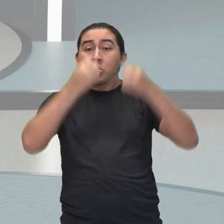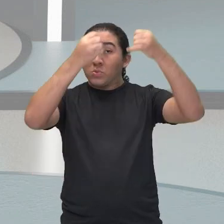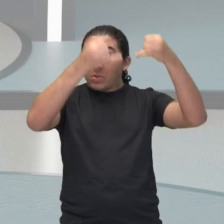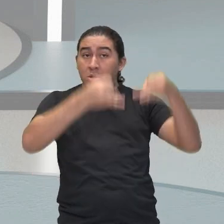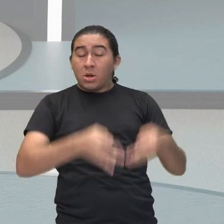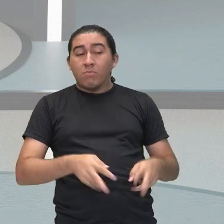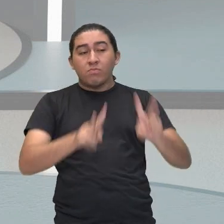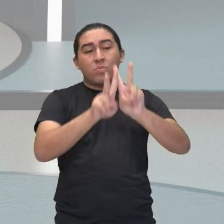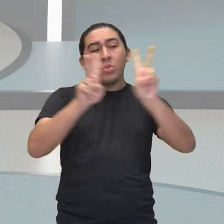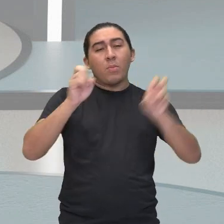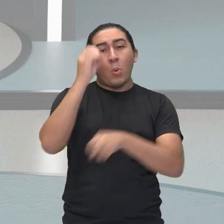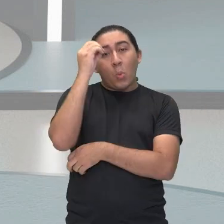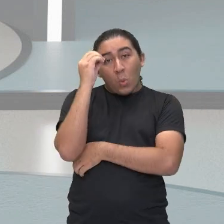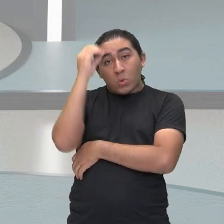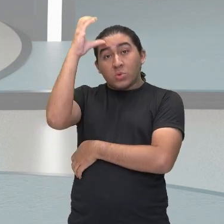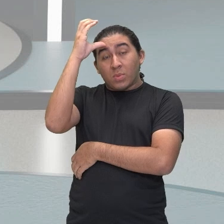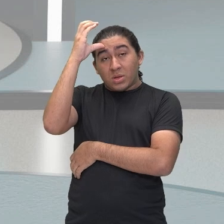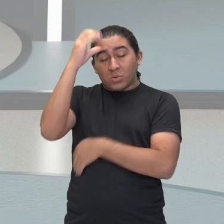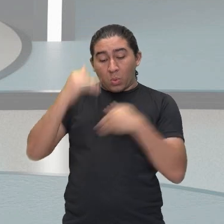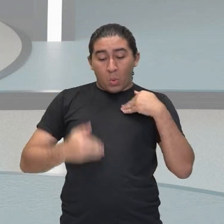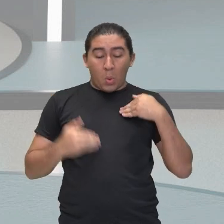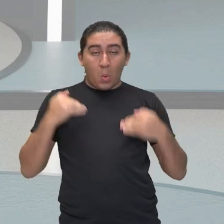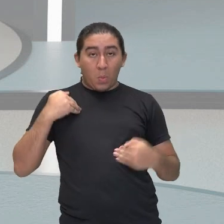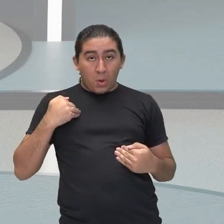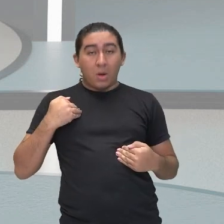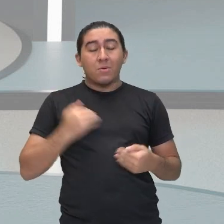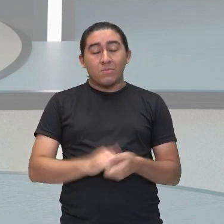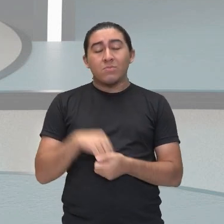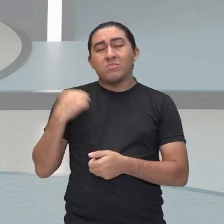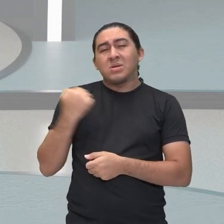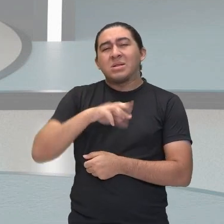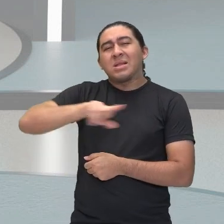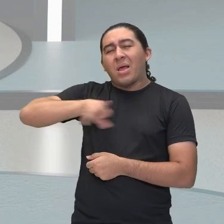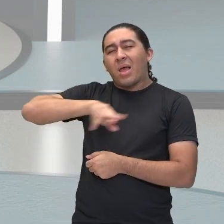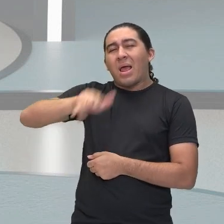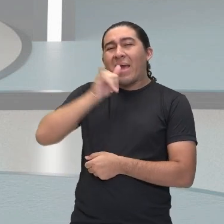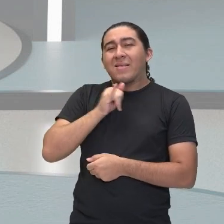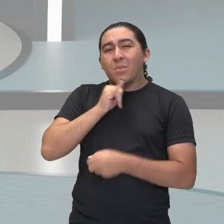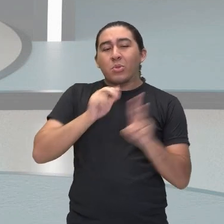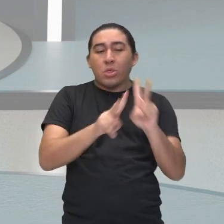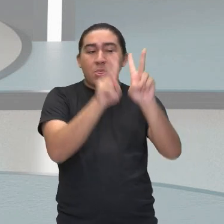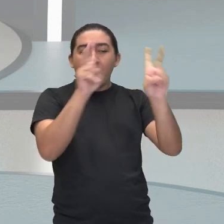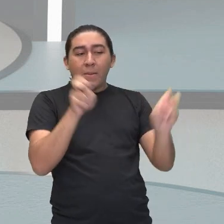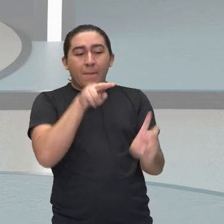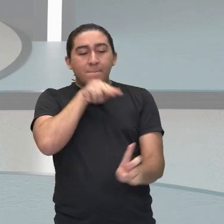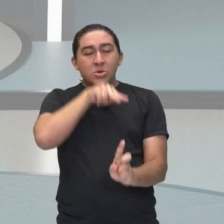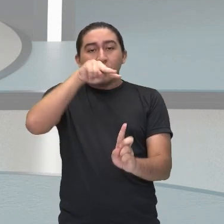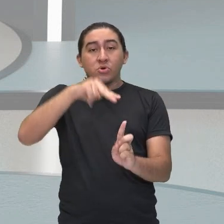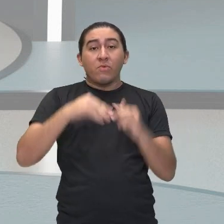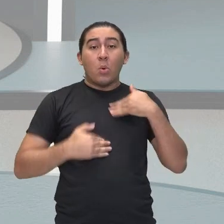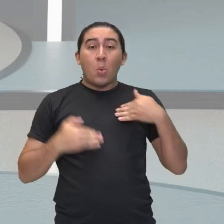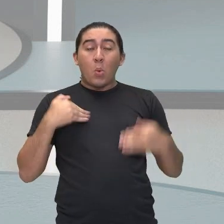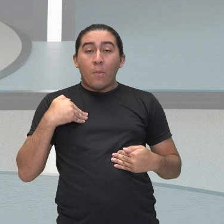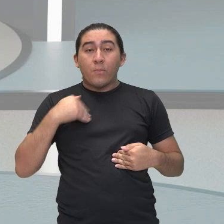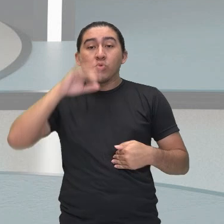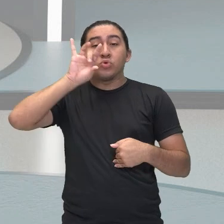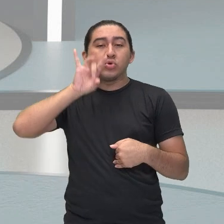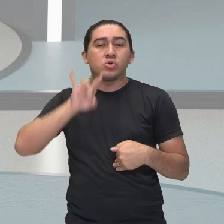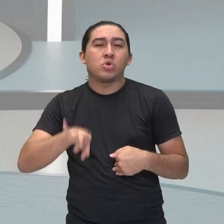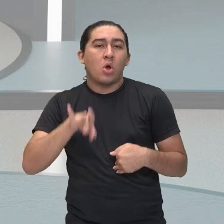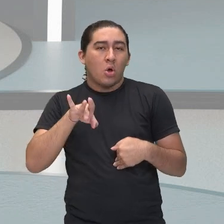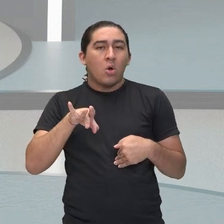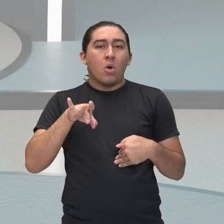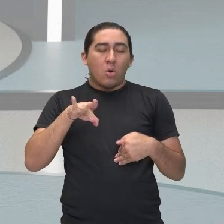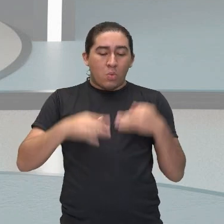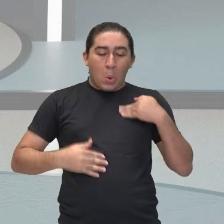do conhecimento corporal, aqui nós não estamos falando dentro da concepção do corpo somente